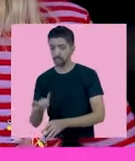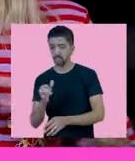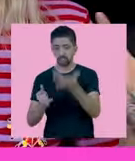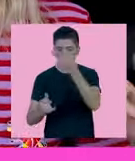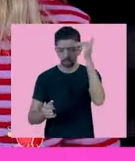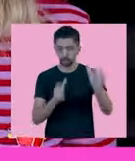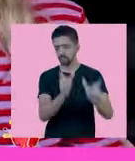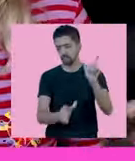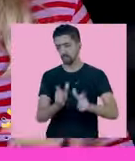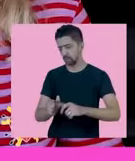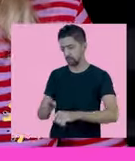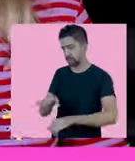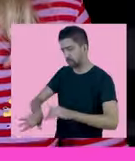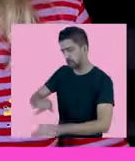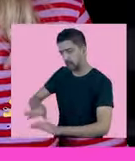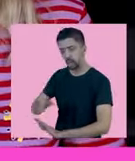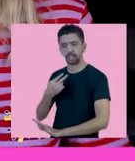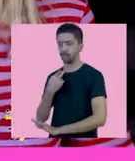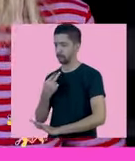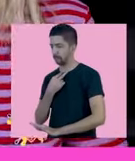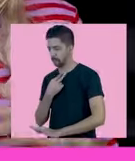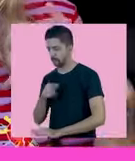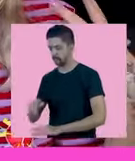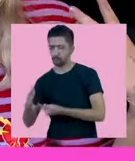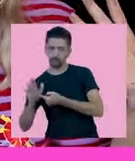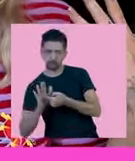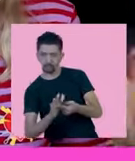segredos com outras pessoas que os pais não possam